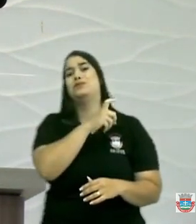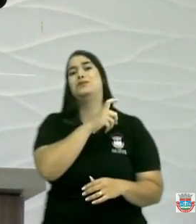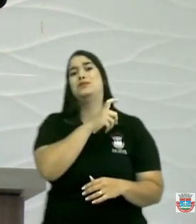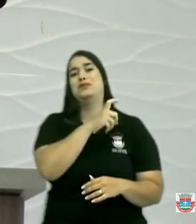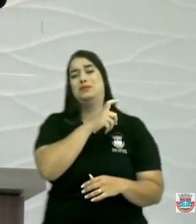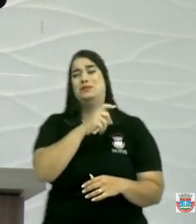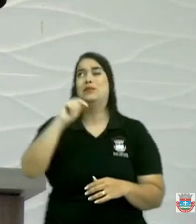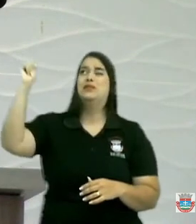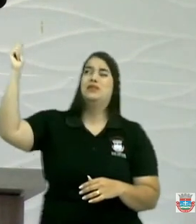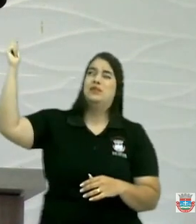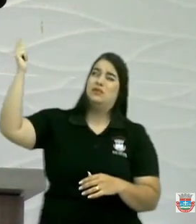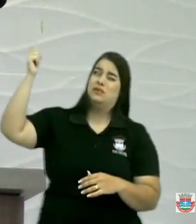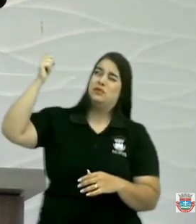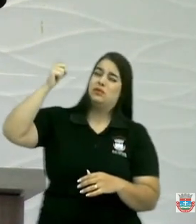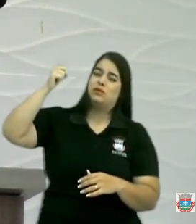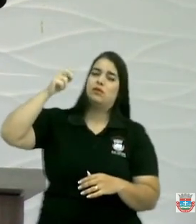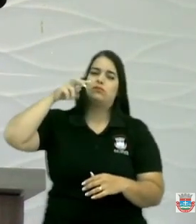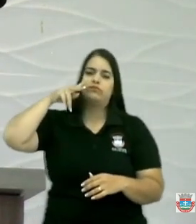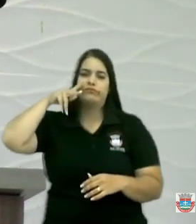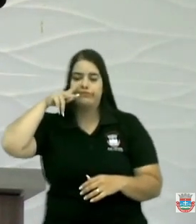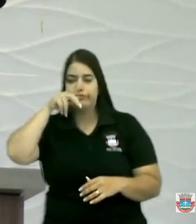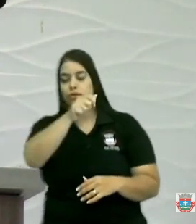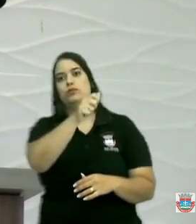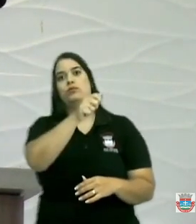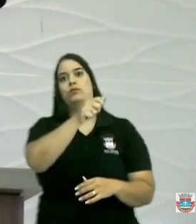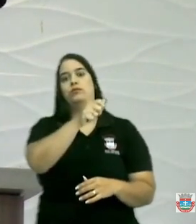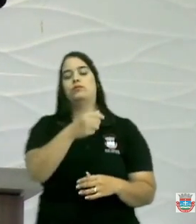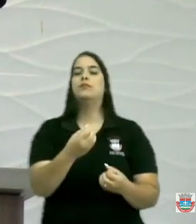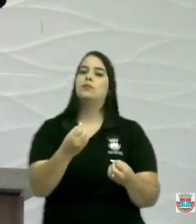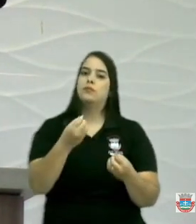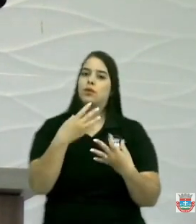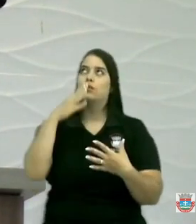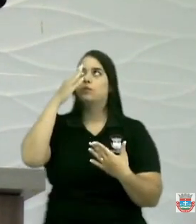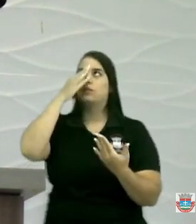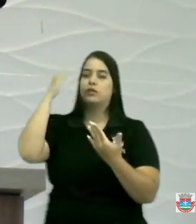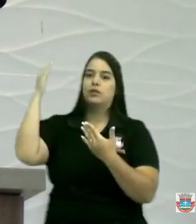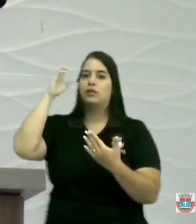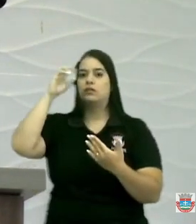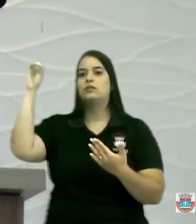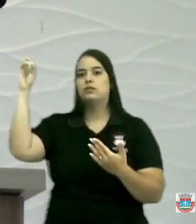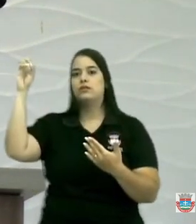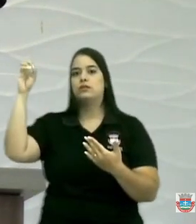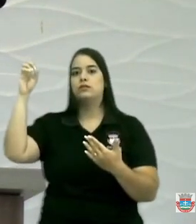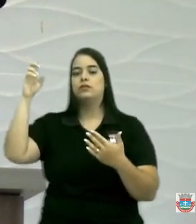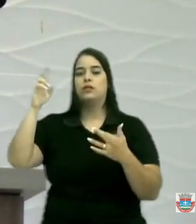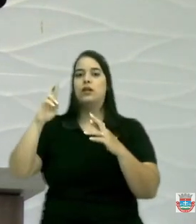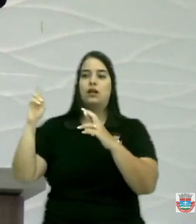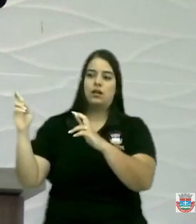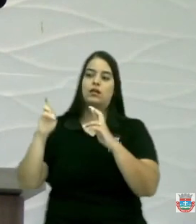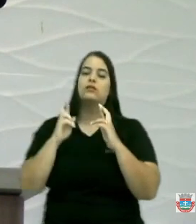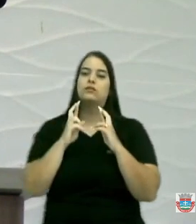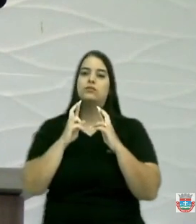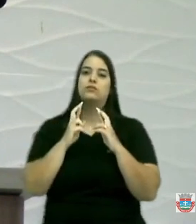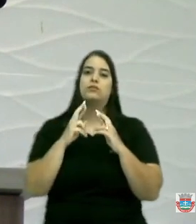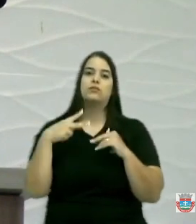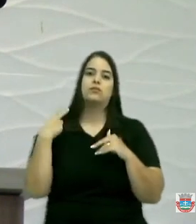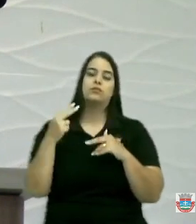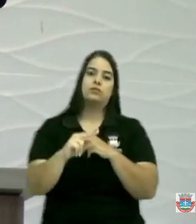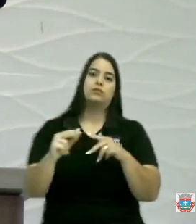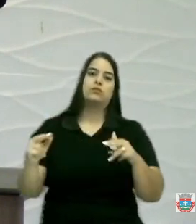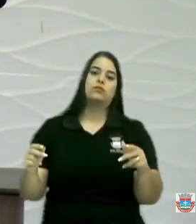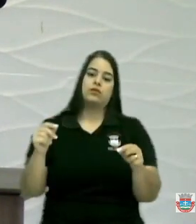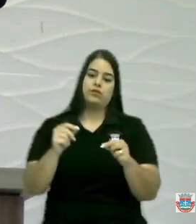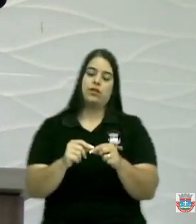quilômetros a pé. Que bom, né? Que graças a Deus já temos resposta aqui de alguns vereadores que vai ser feito o